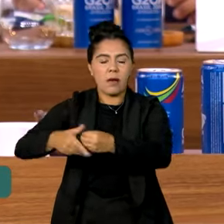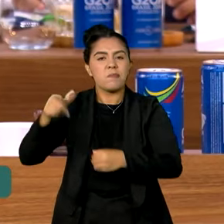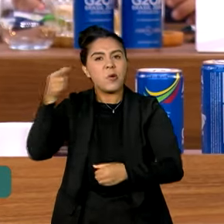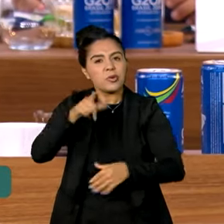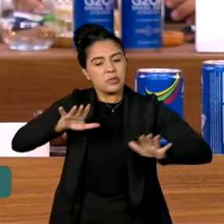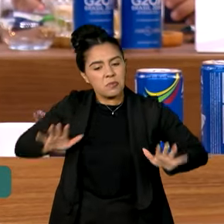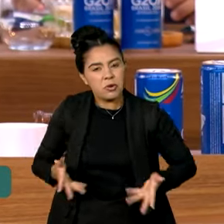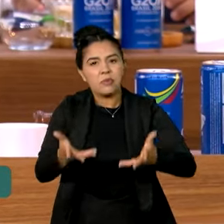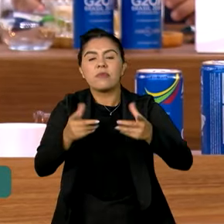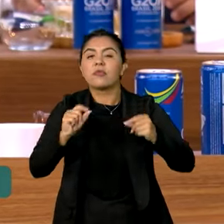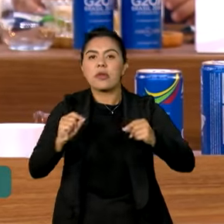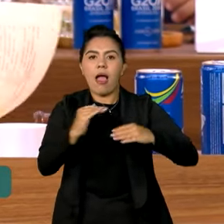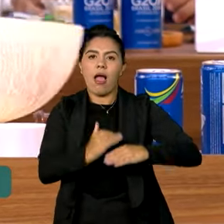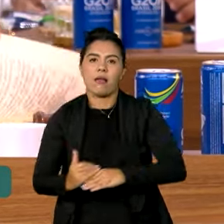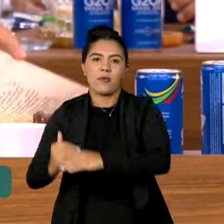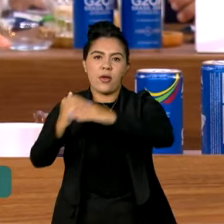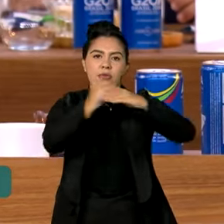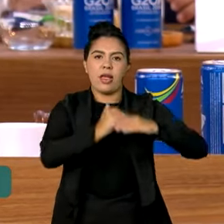igualdade racial.